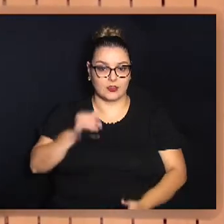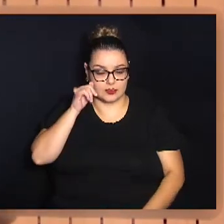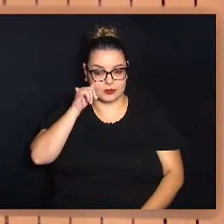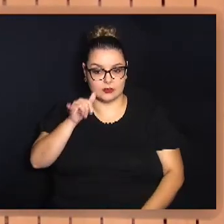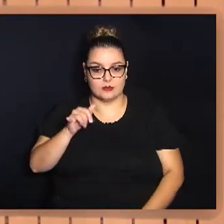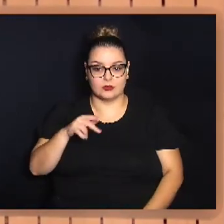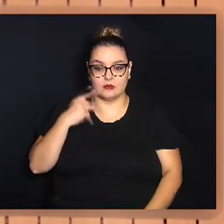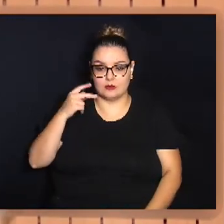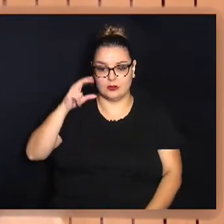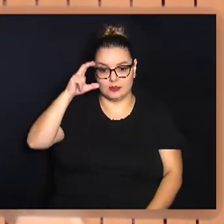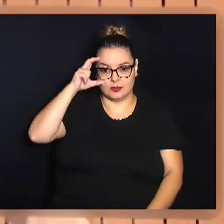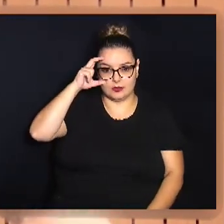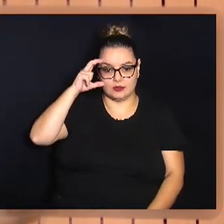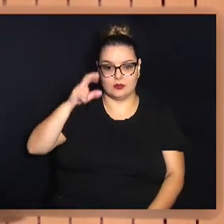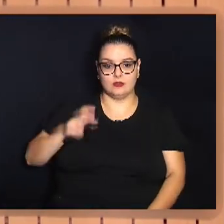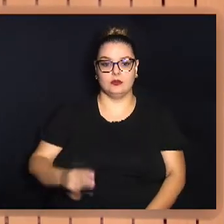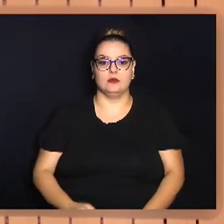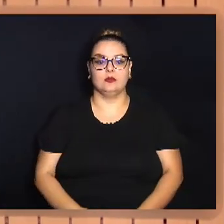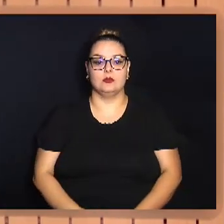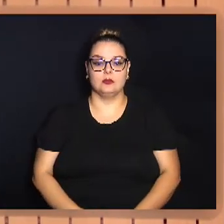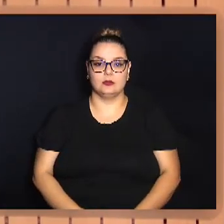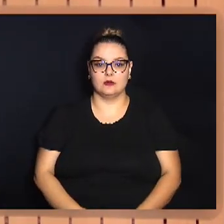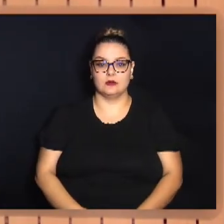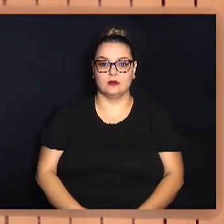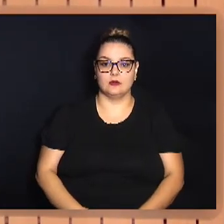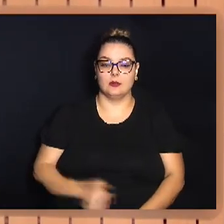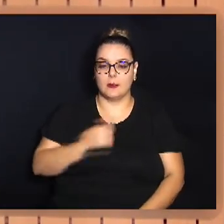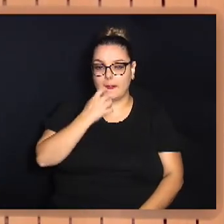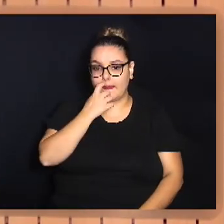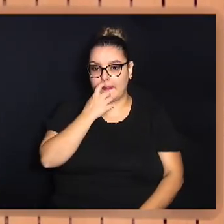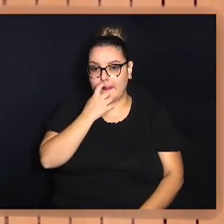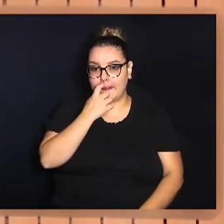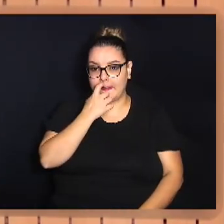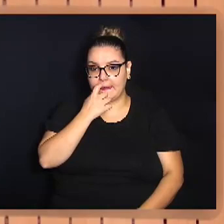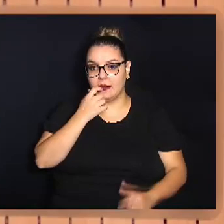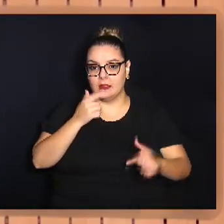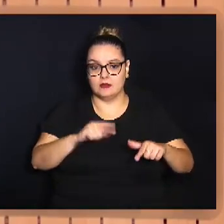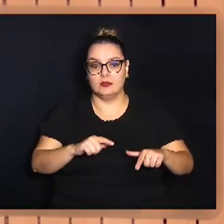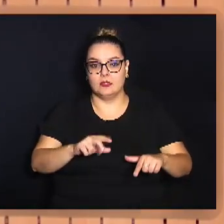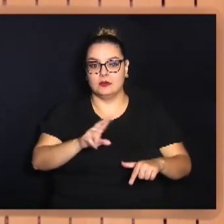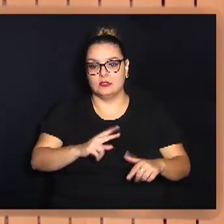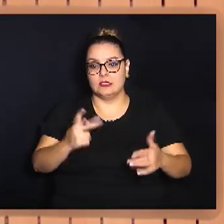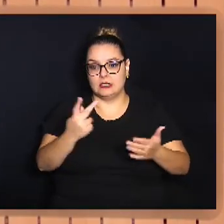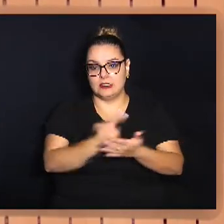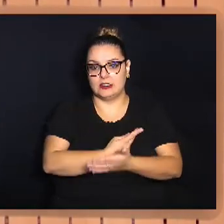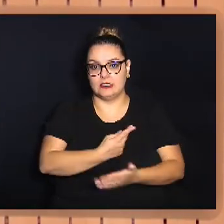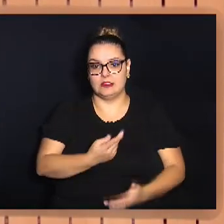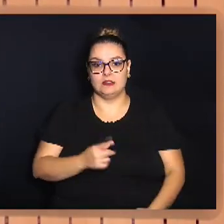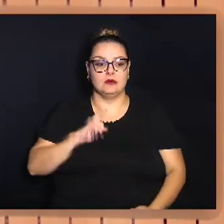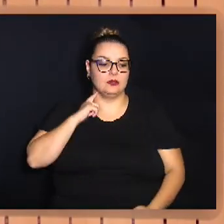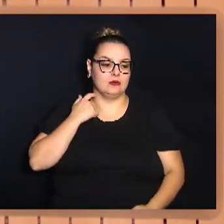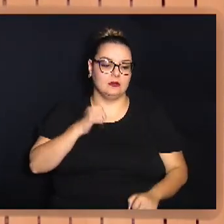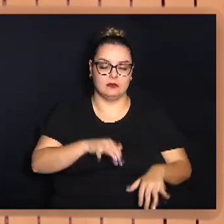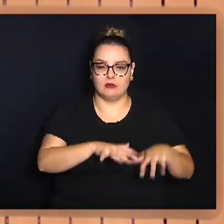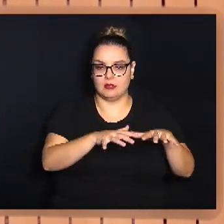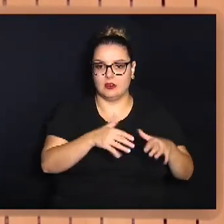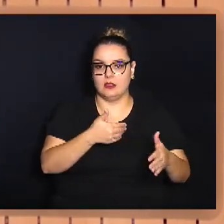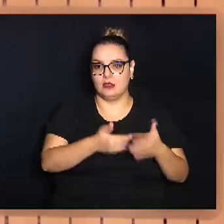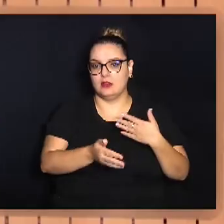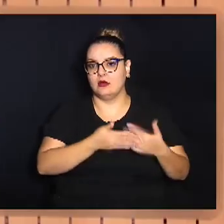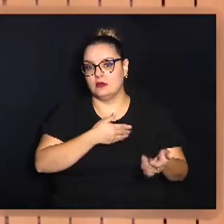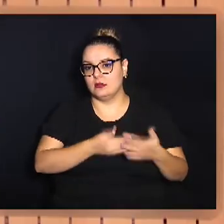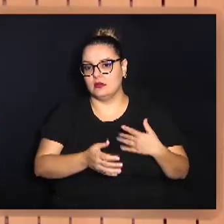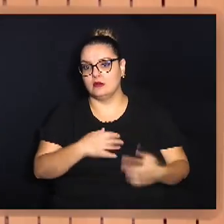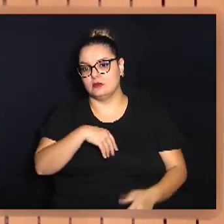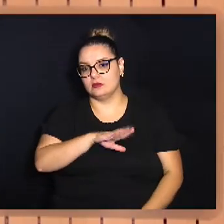vereador Carlinhos, que o espaço seja usado de forma inadequada, com lixos, descartes de